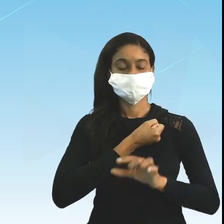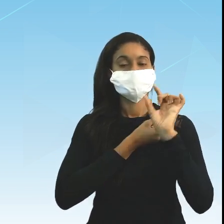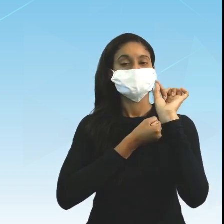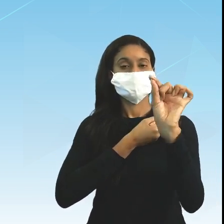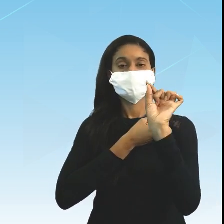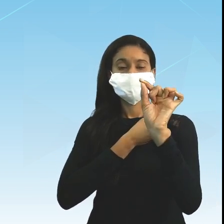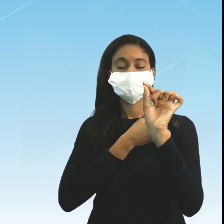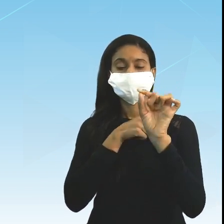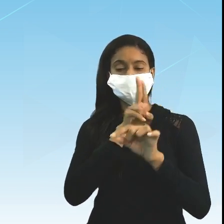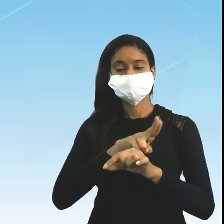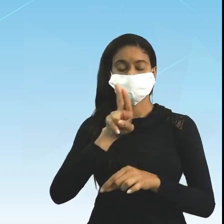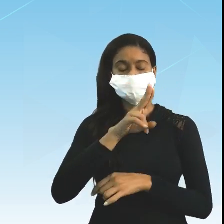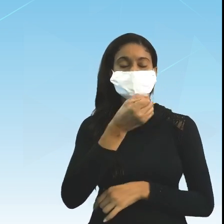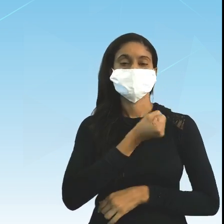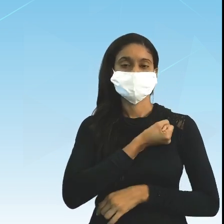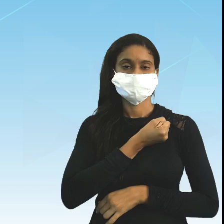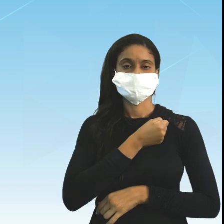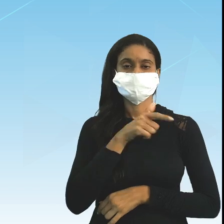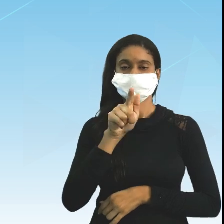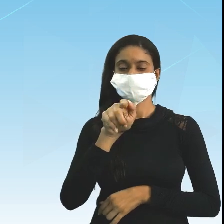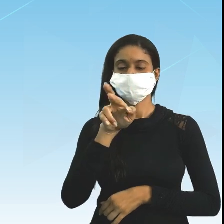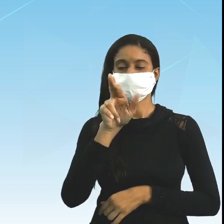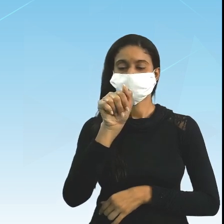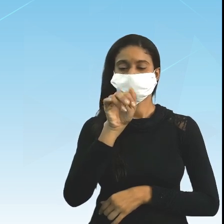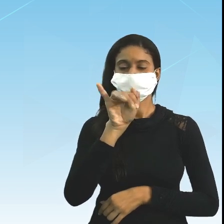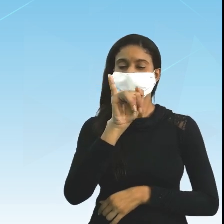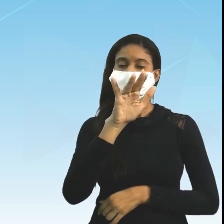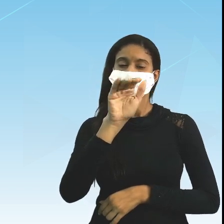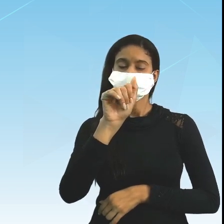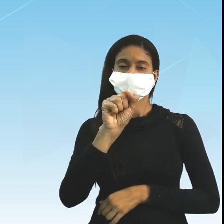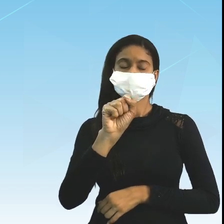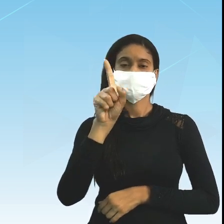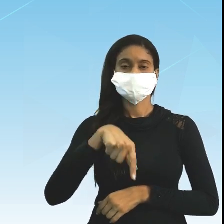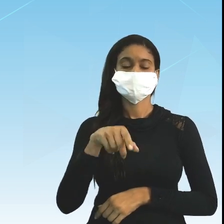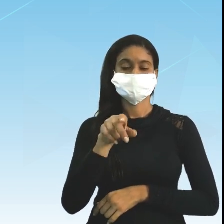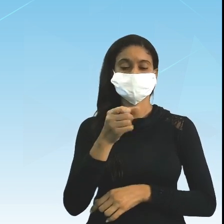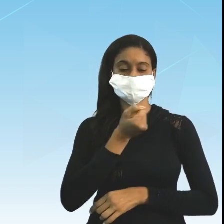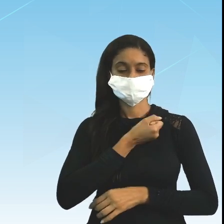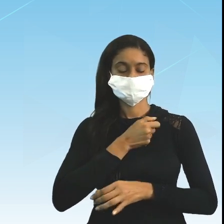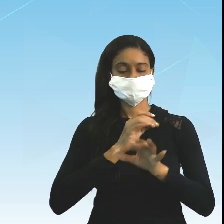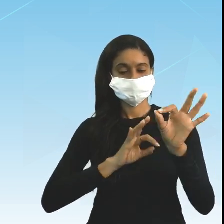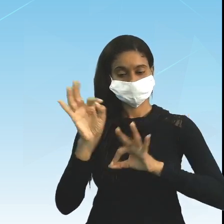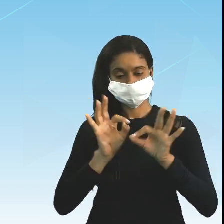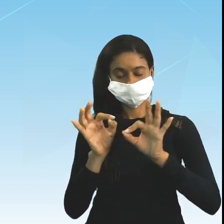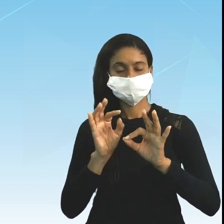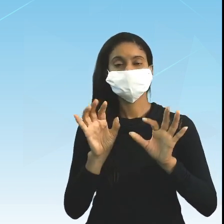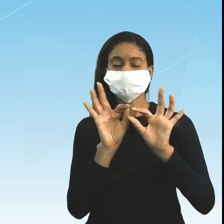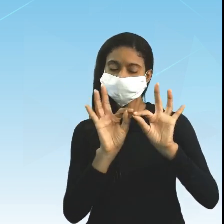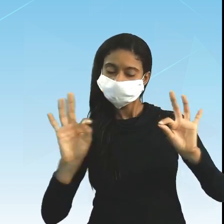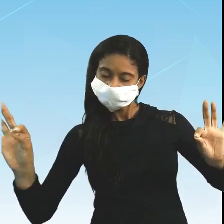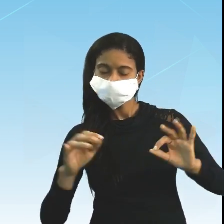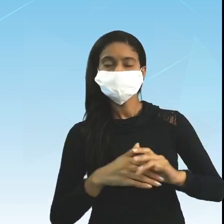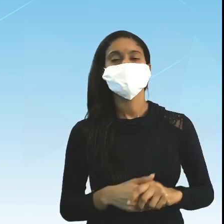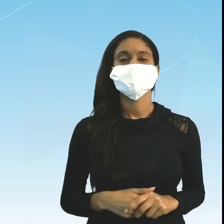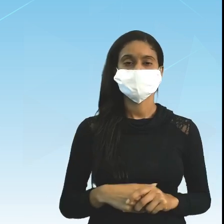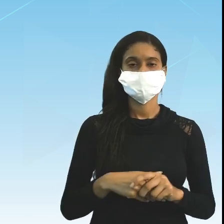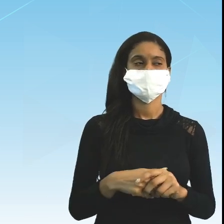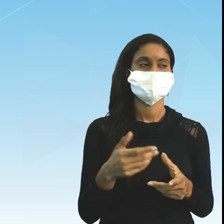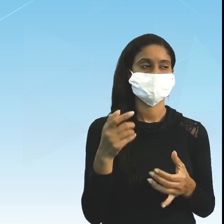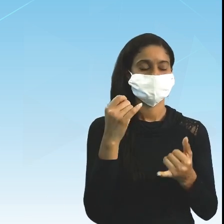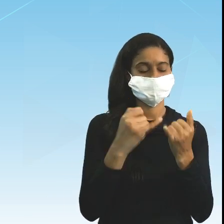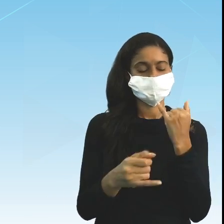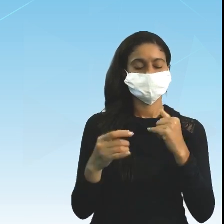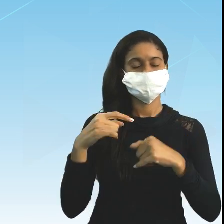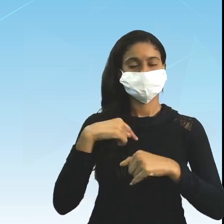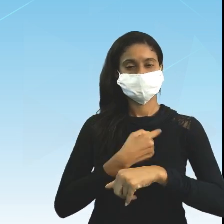é através dos números. Gráficas é as formas de número que a gente coloca tipo naquela reguinha que a gente tem na nossa régua